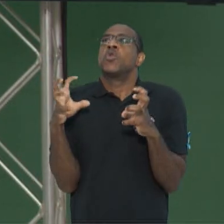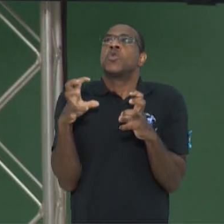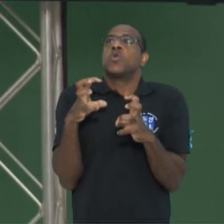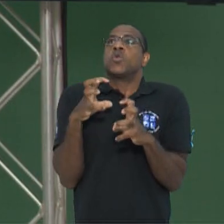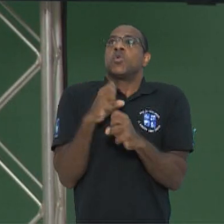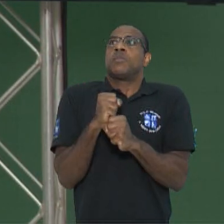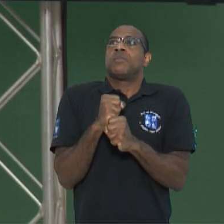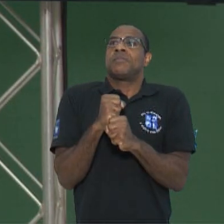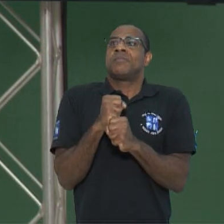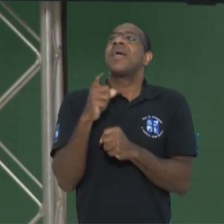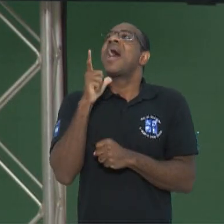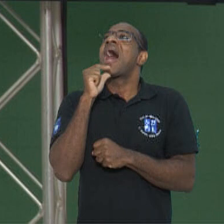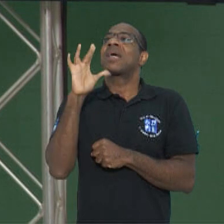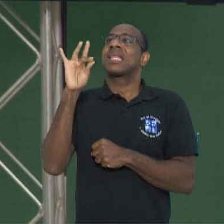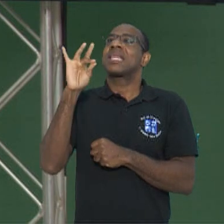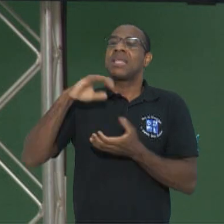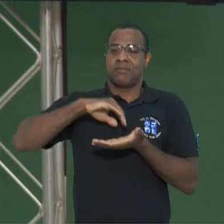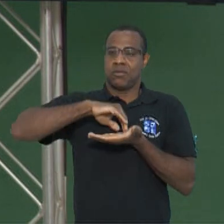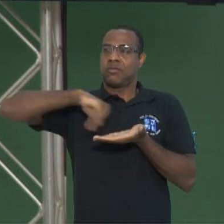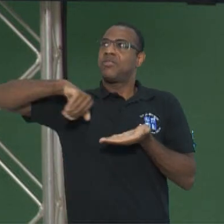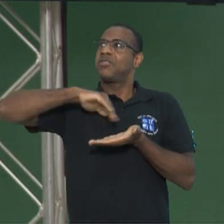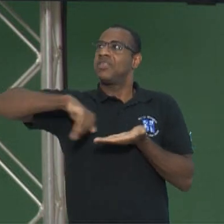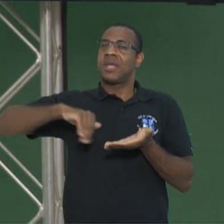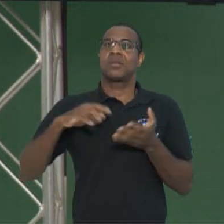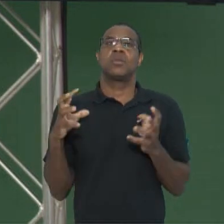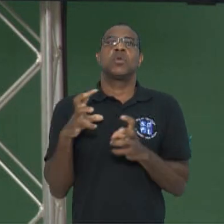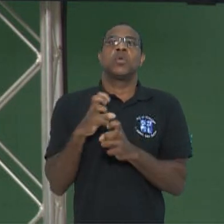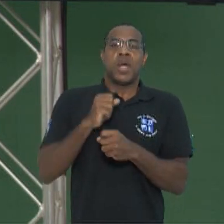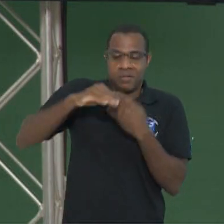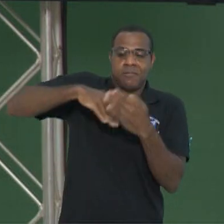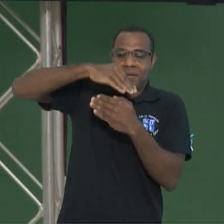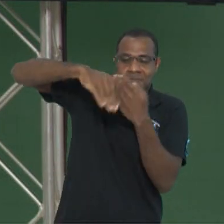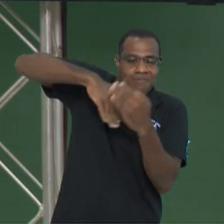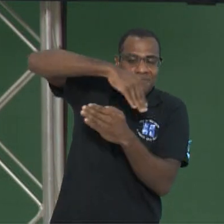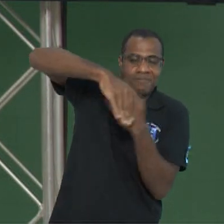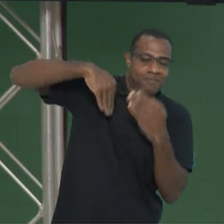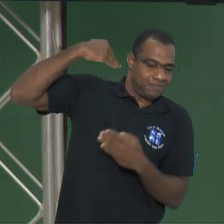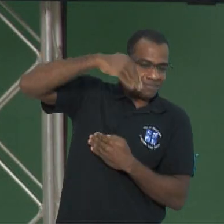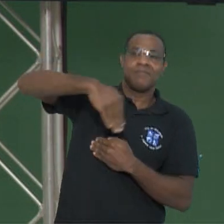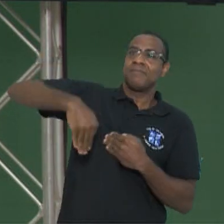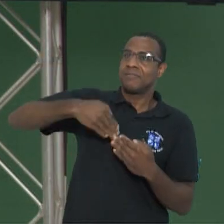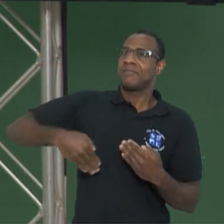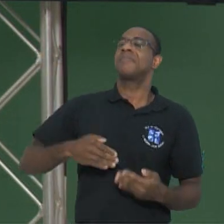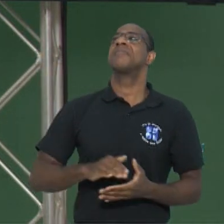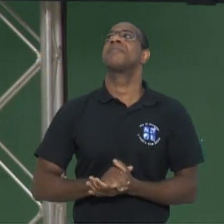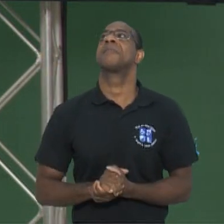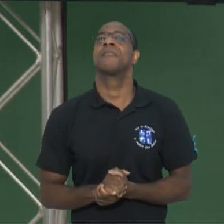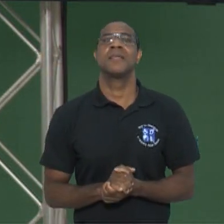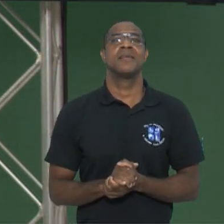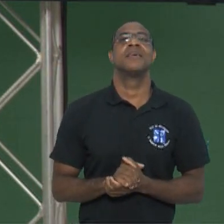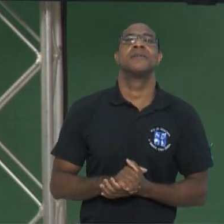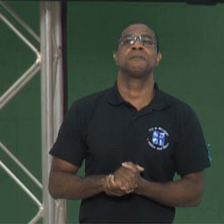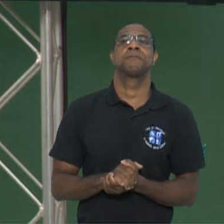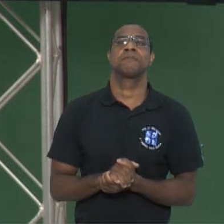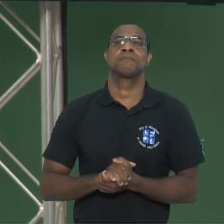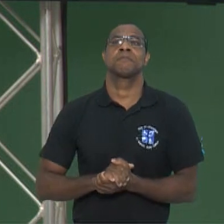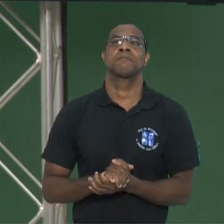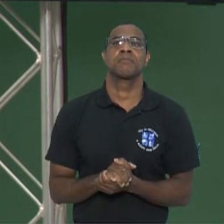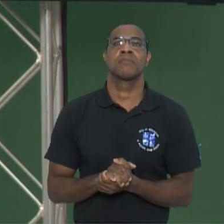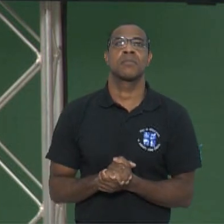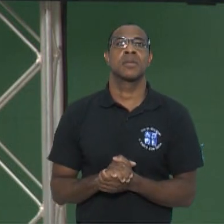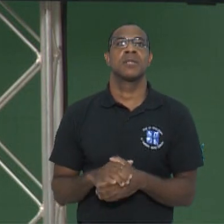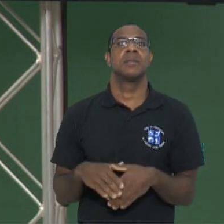que tinha de líquido. Né? Vamos dizer aí que é um processo de trabalho estético pós-morte, ó, filé.